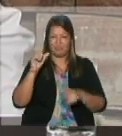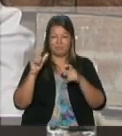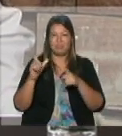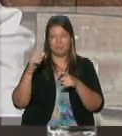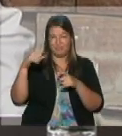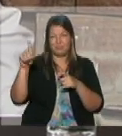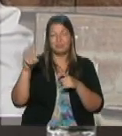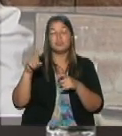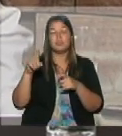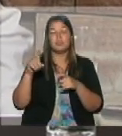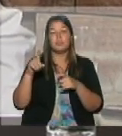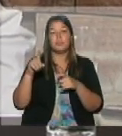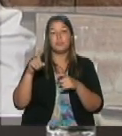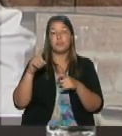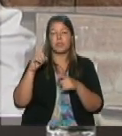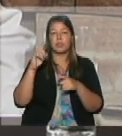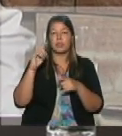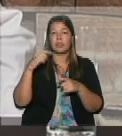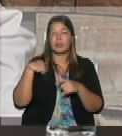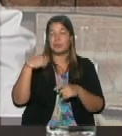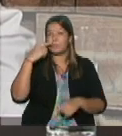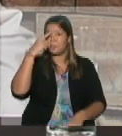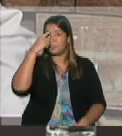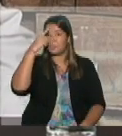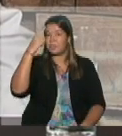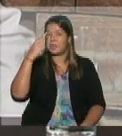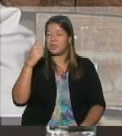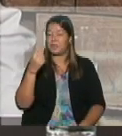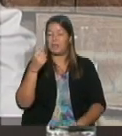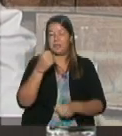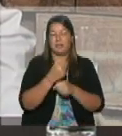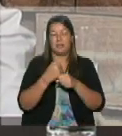Greenwood. Você imagina que era o sul dos Estados Unidos em